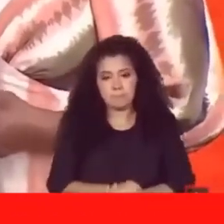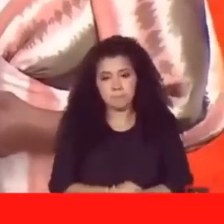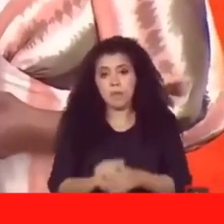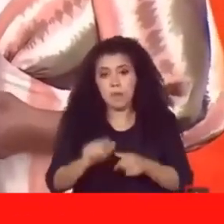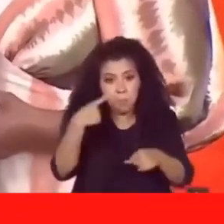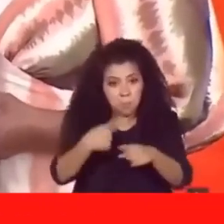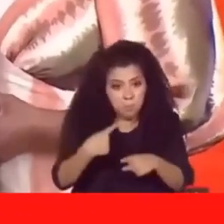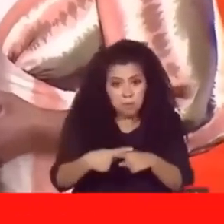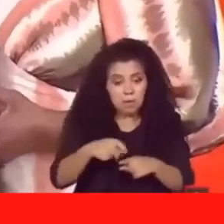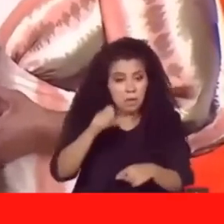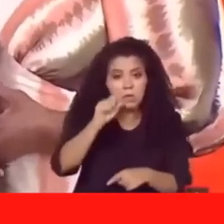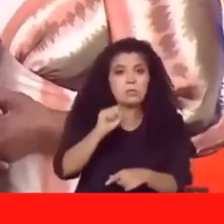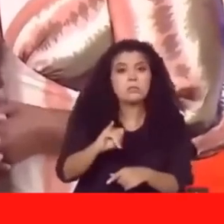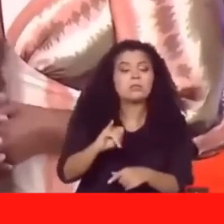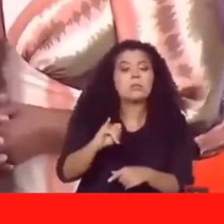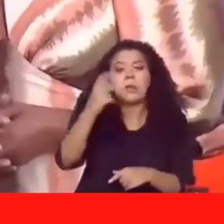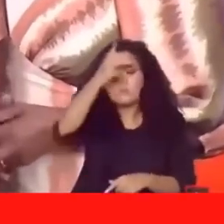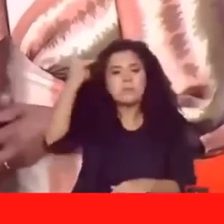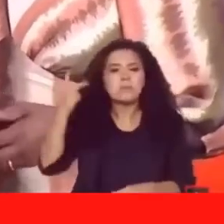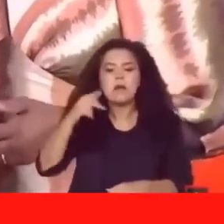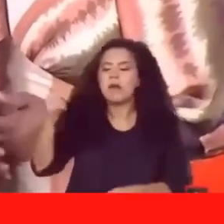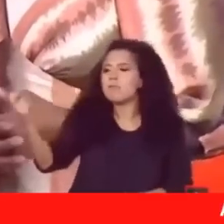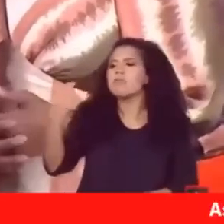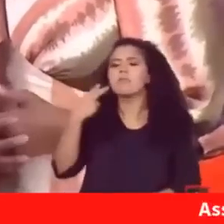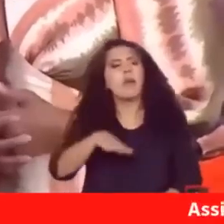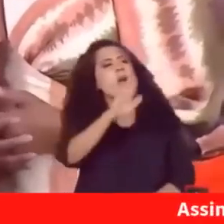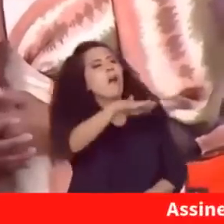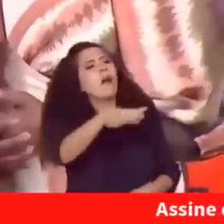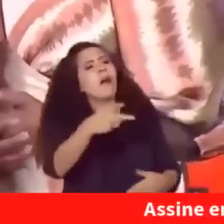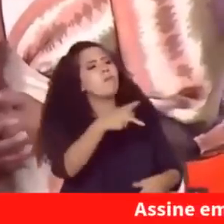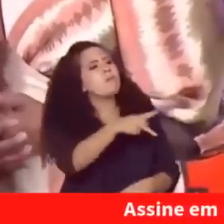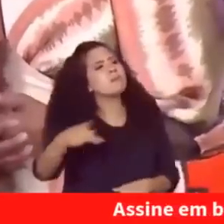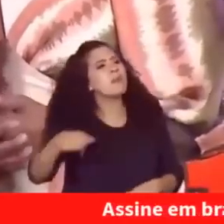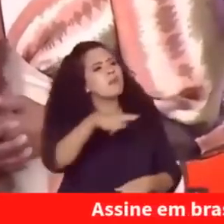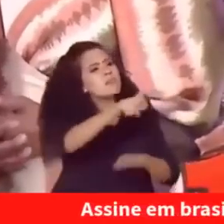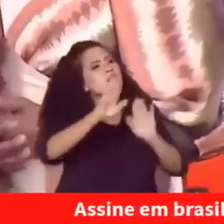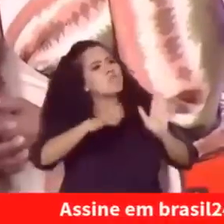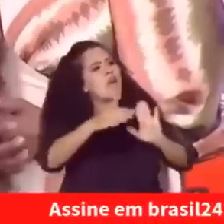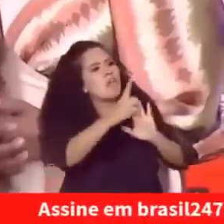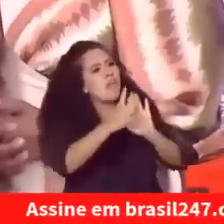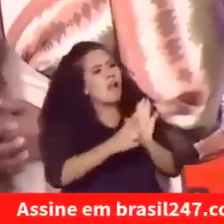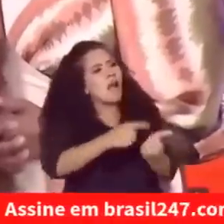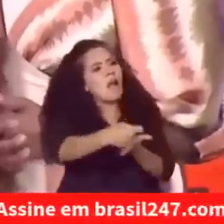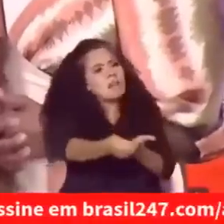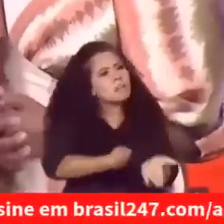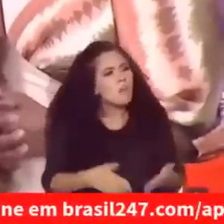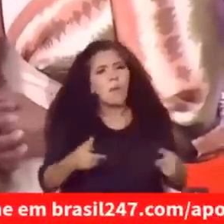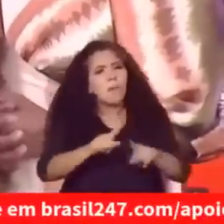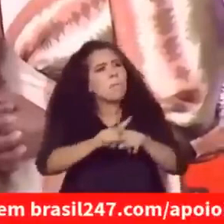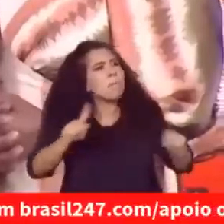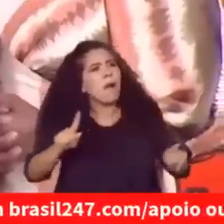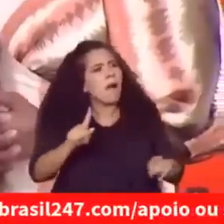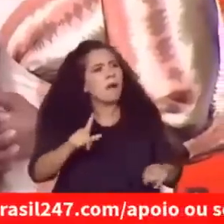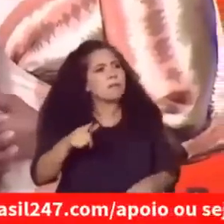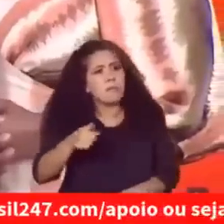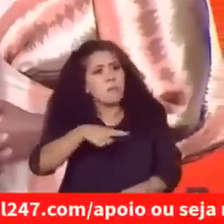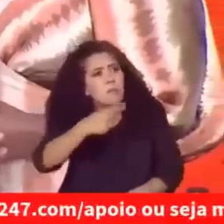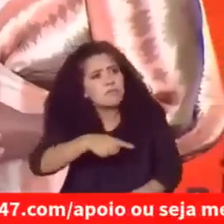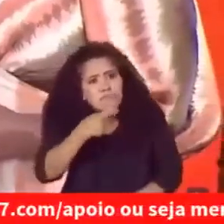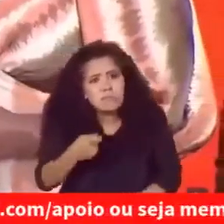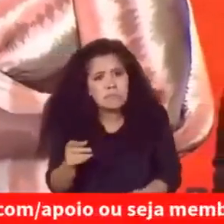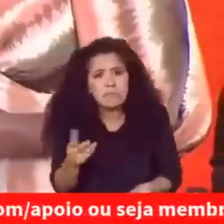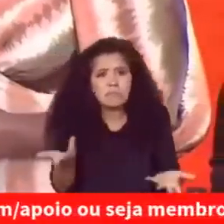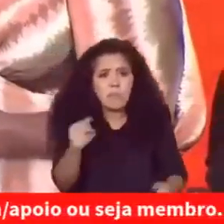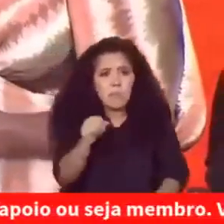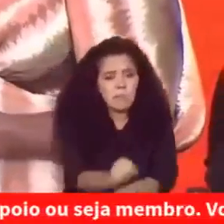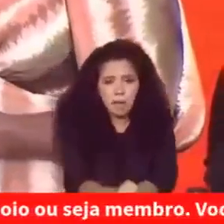Porque senão daqui a pouco alguém me encontra na rua e falou: presidente, eu só assinou o decreto, não sei das contas lá, não aconteceu nada,